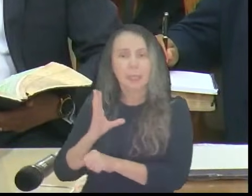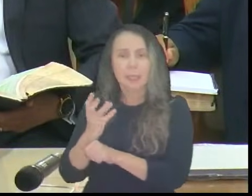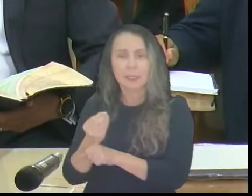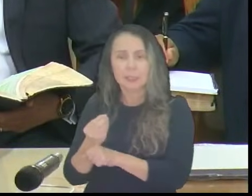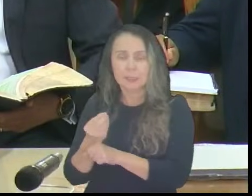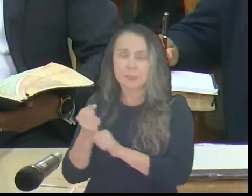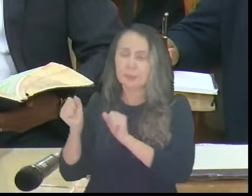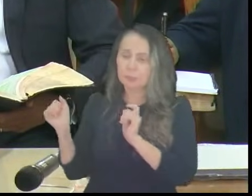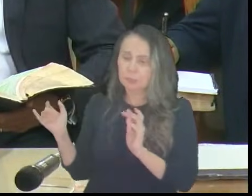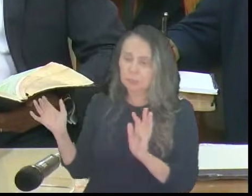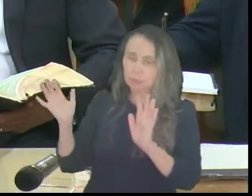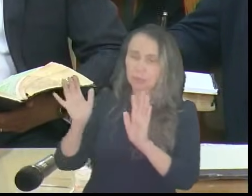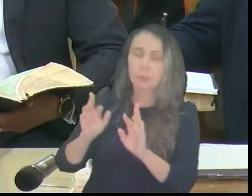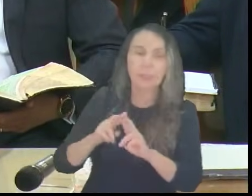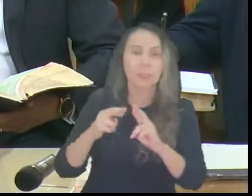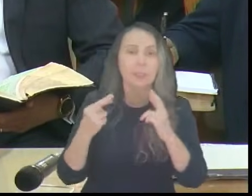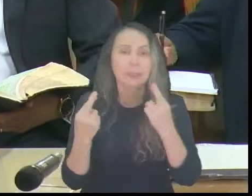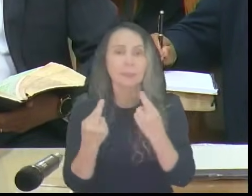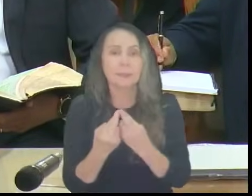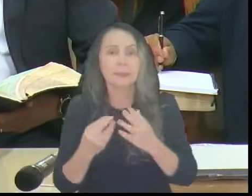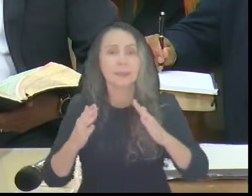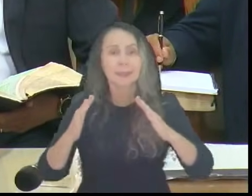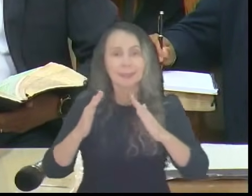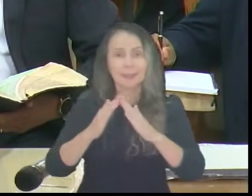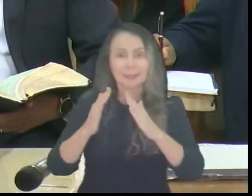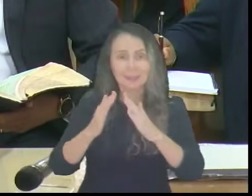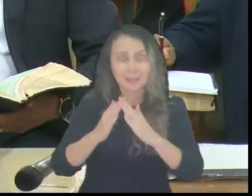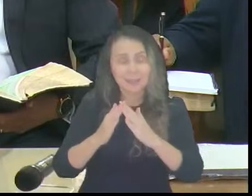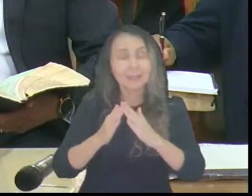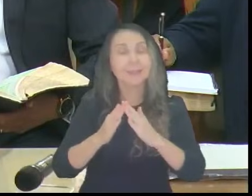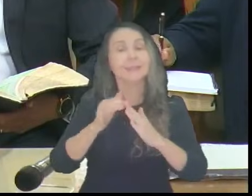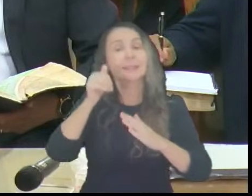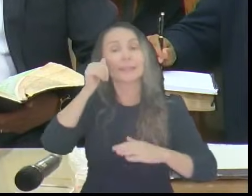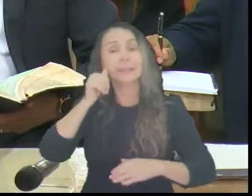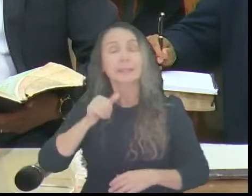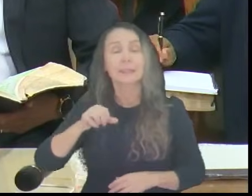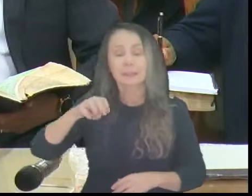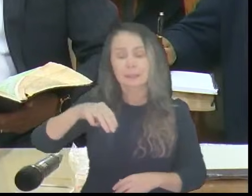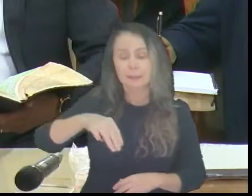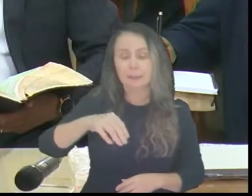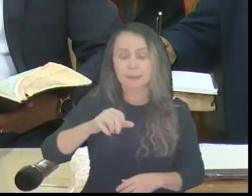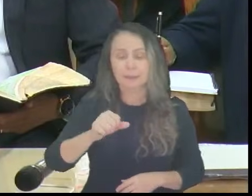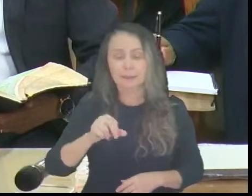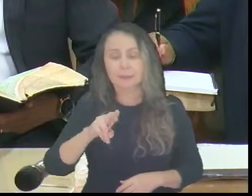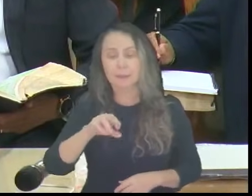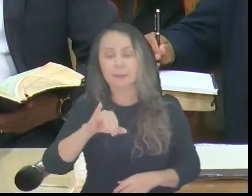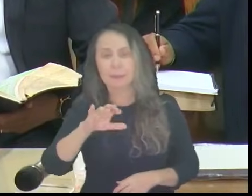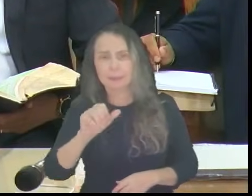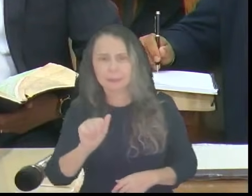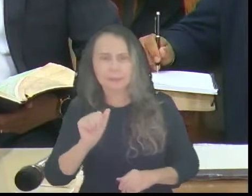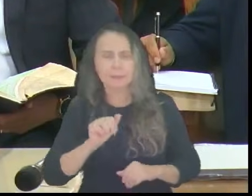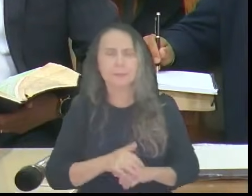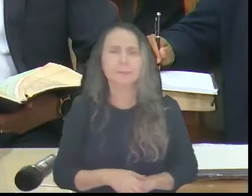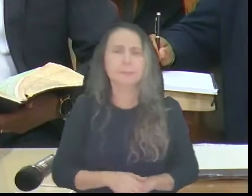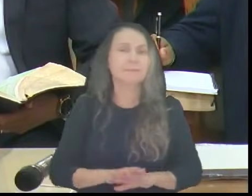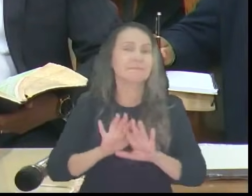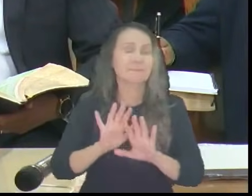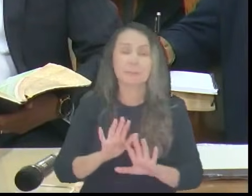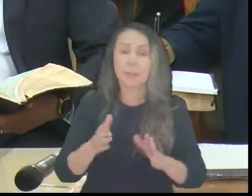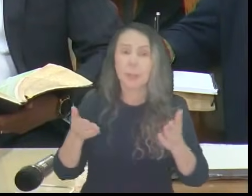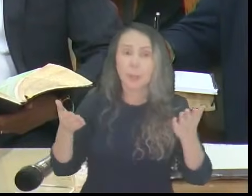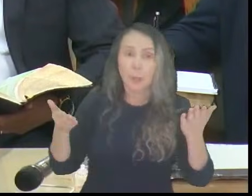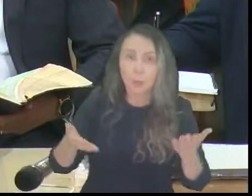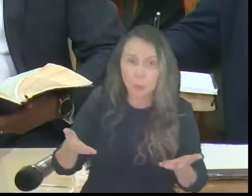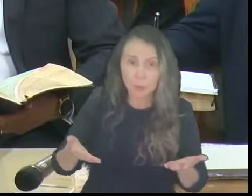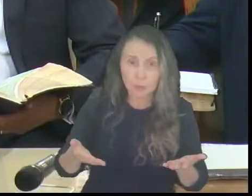era ou não era? Quem de vocês hoje tem uma casa que caiba a este povo? Quem tem uma casa que caiba a essa reunião de